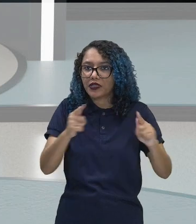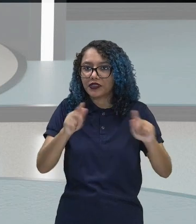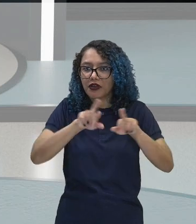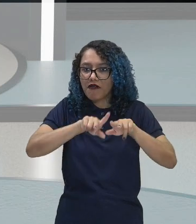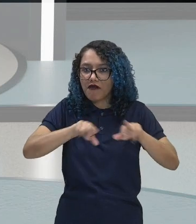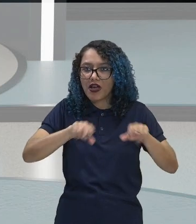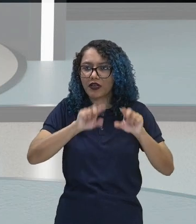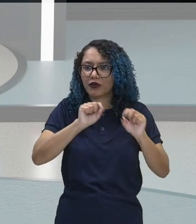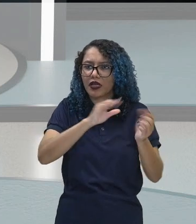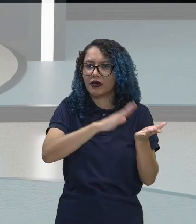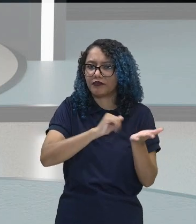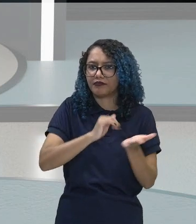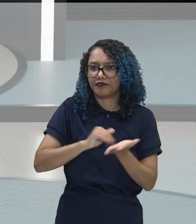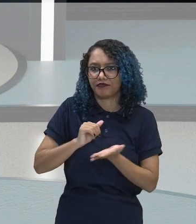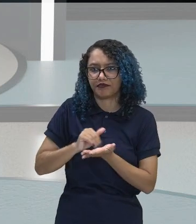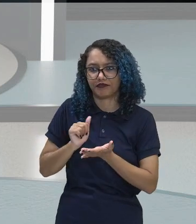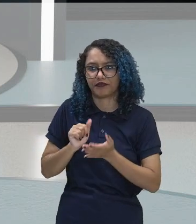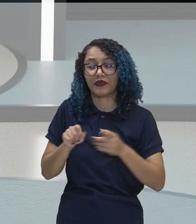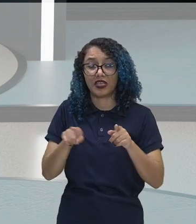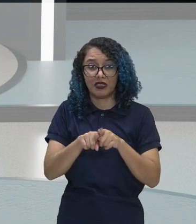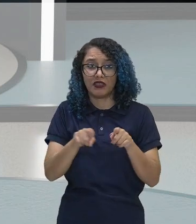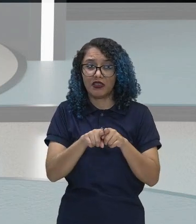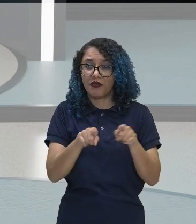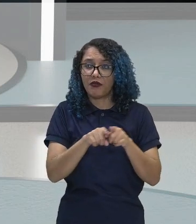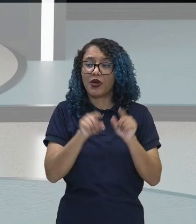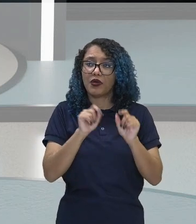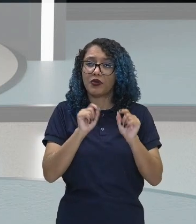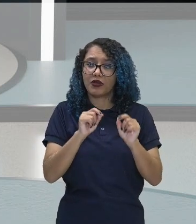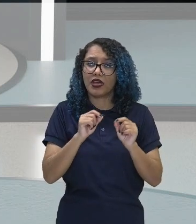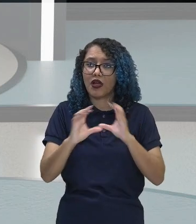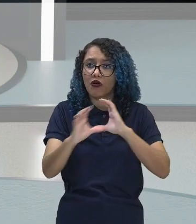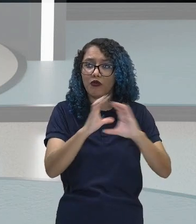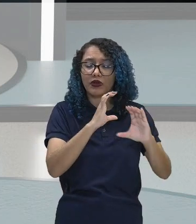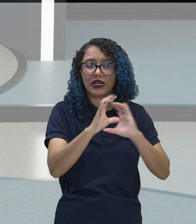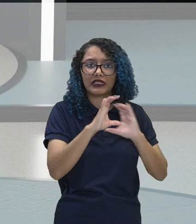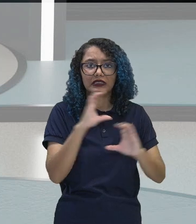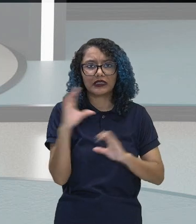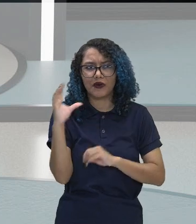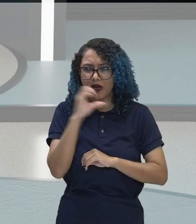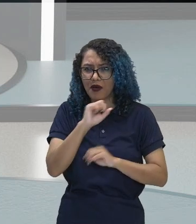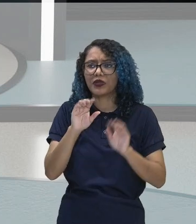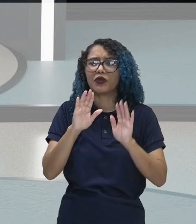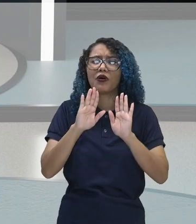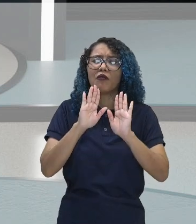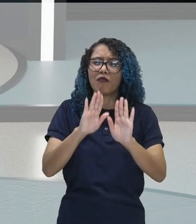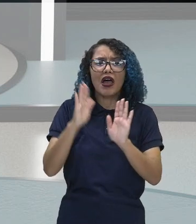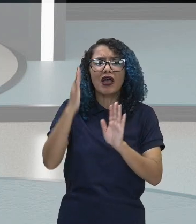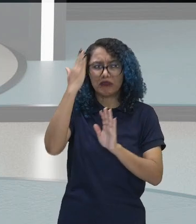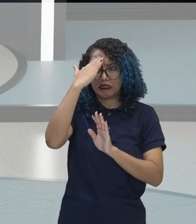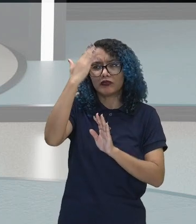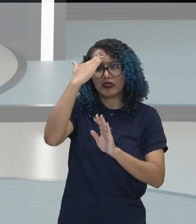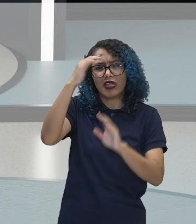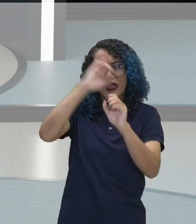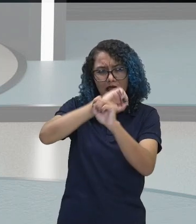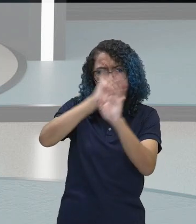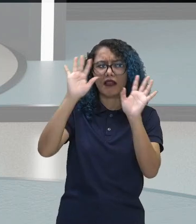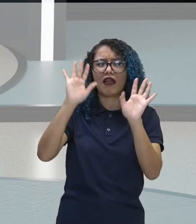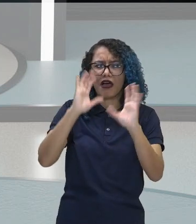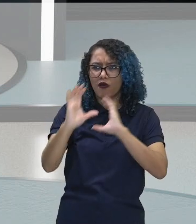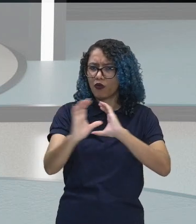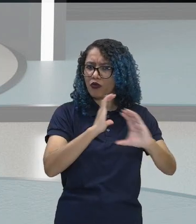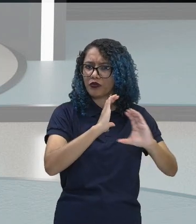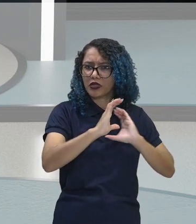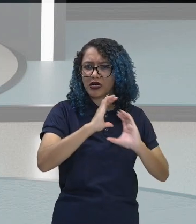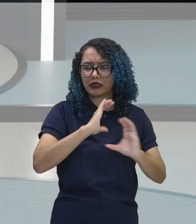a fala fica mais rápida, mas é entendido do mesmo jeito, da mesma forma, a comunicação